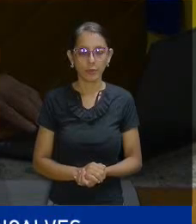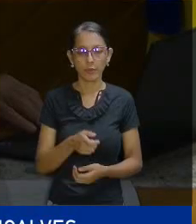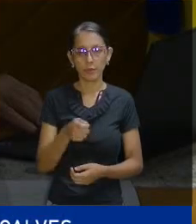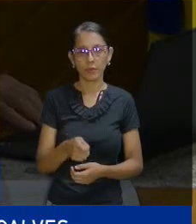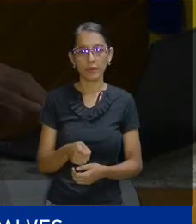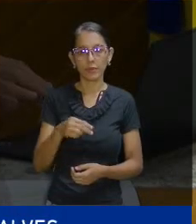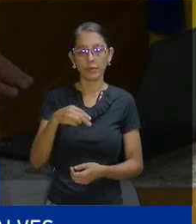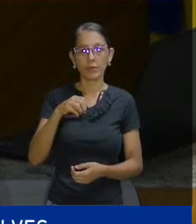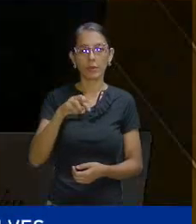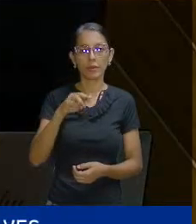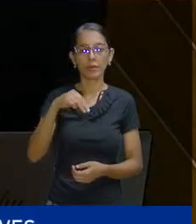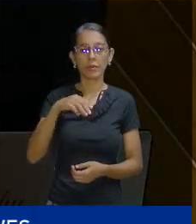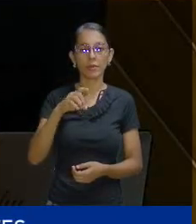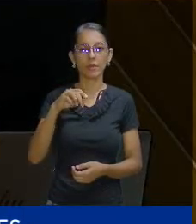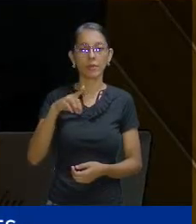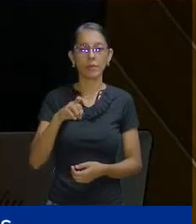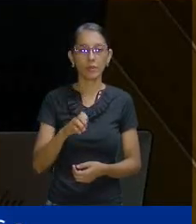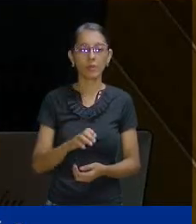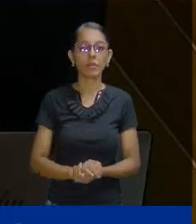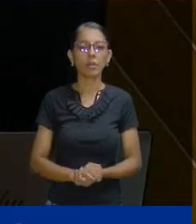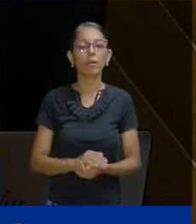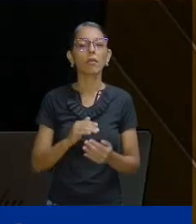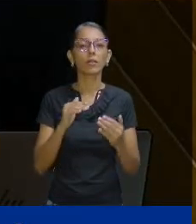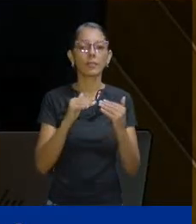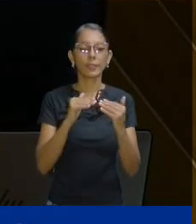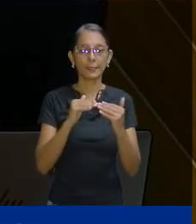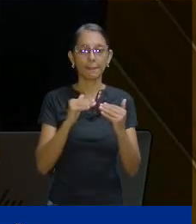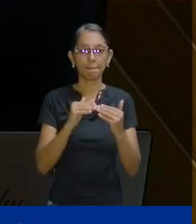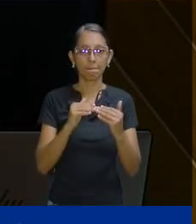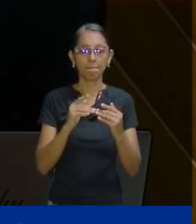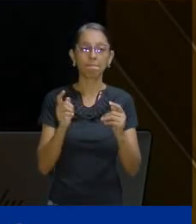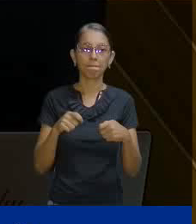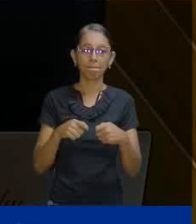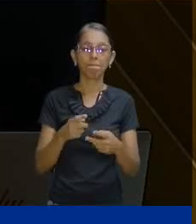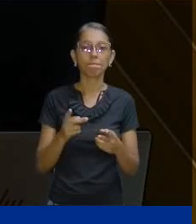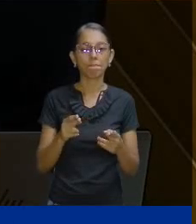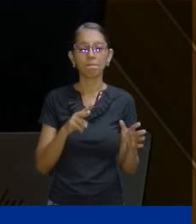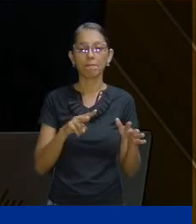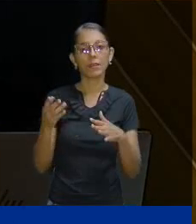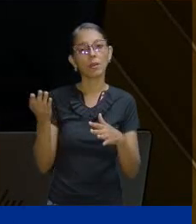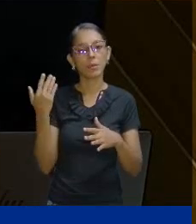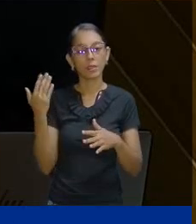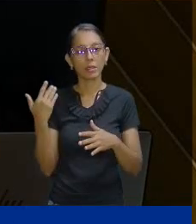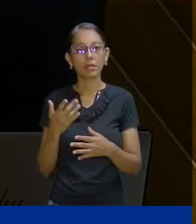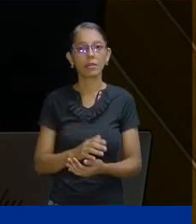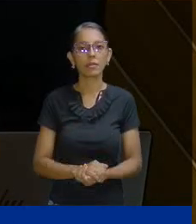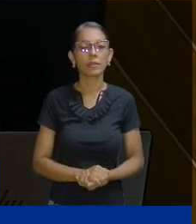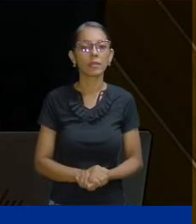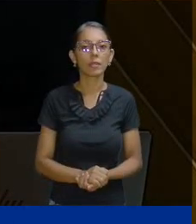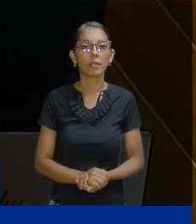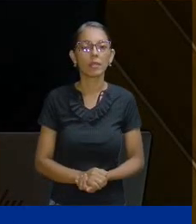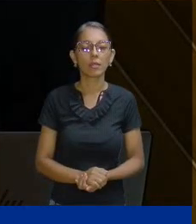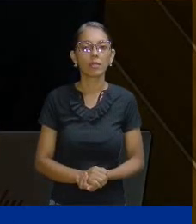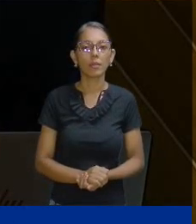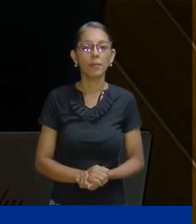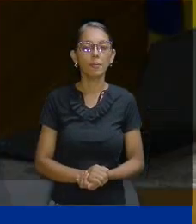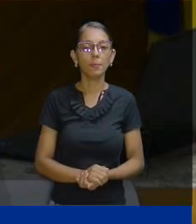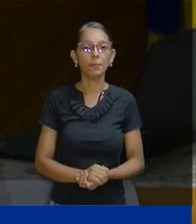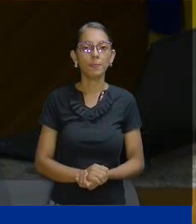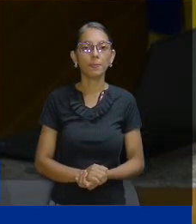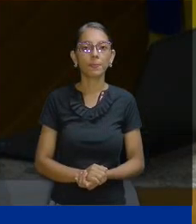Normande Souza. Eu também vou acolher, na mesma linha daquele outro voto da semana passada, juiz Normande integralmente Souza. o voto do